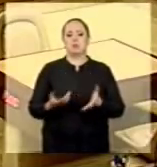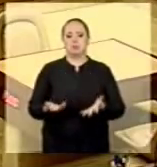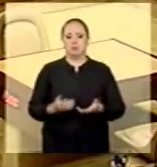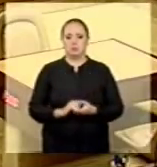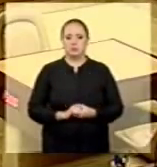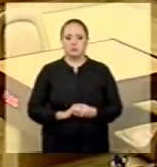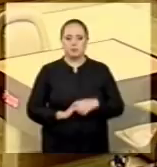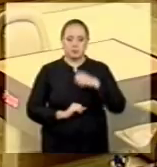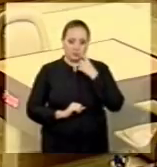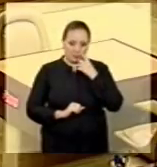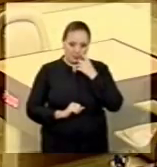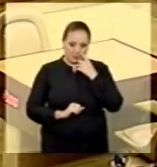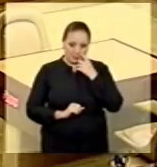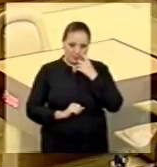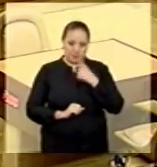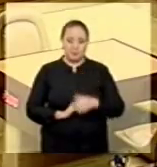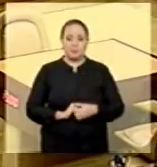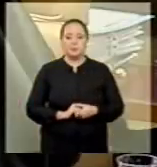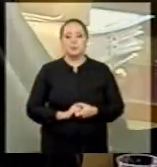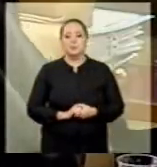Continuo, se me permite, senhora presidente, por favor,